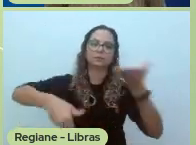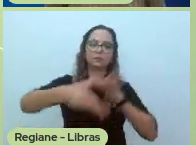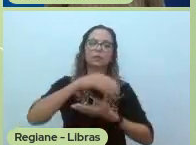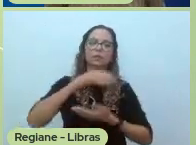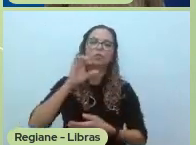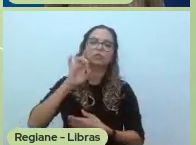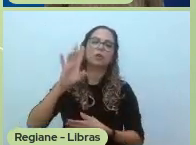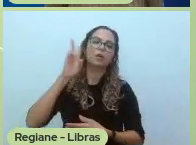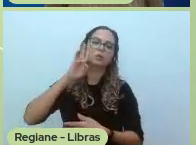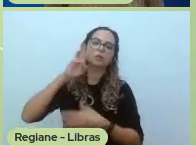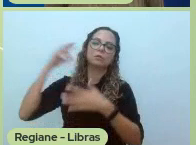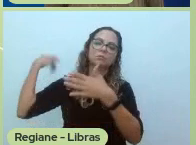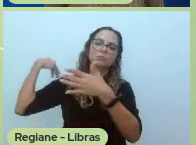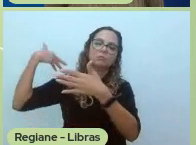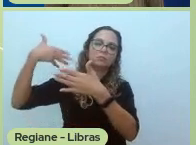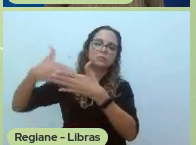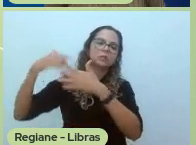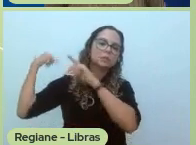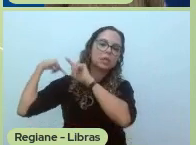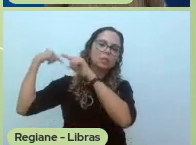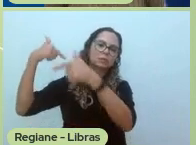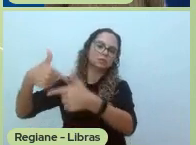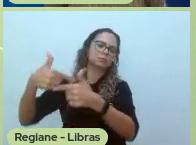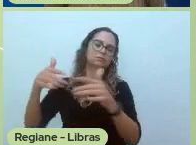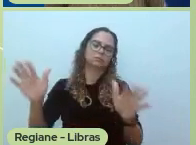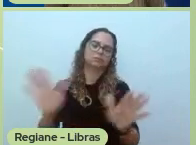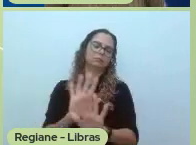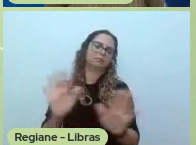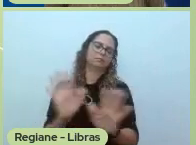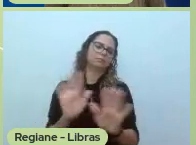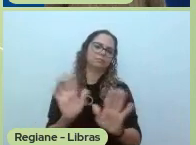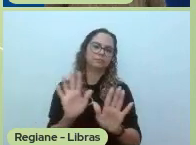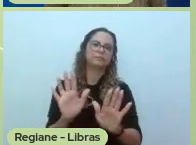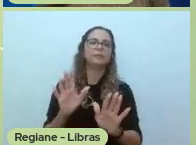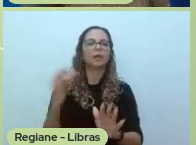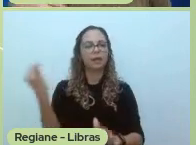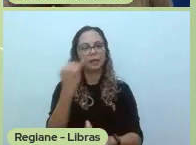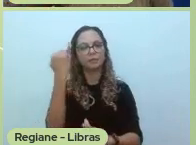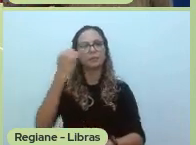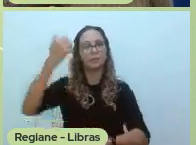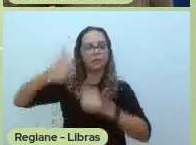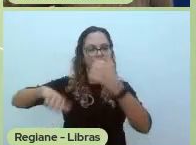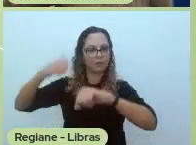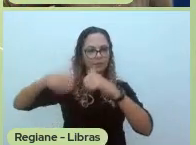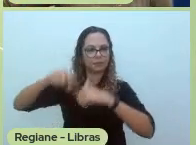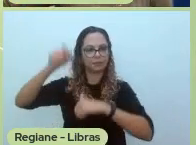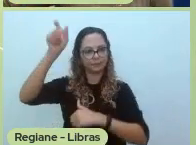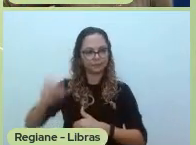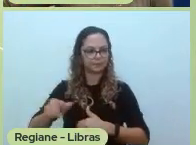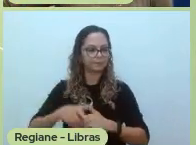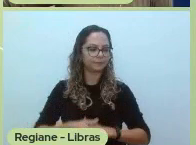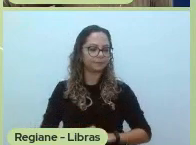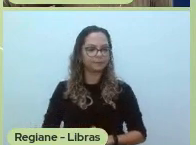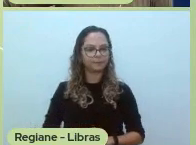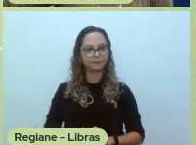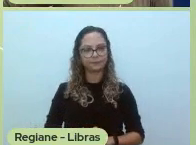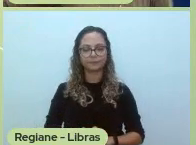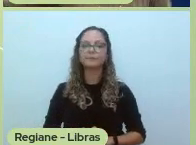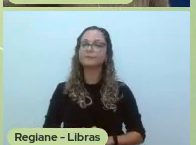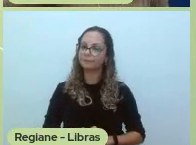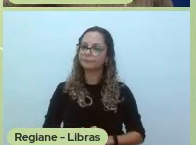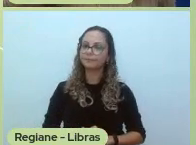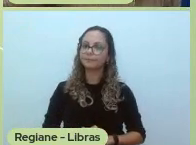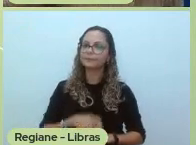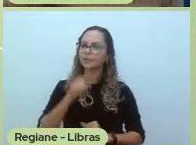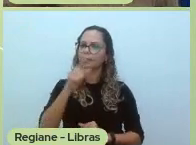foram tradicionais até o momento, né? Acho que isso que precisa ser avaliado e colocado em perspectiva. Você mencionou muito antes de eu ir para a Débora,